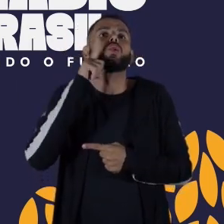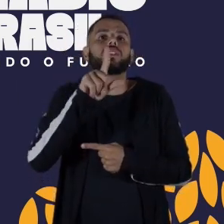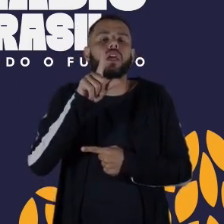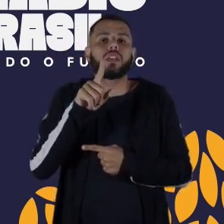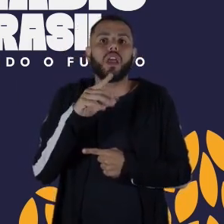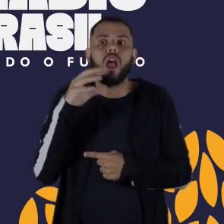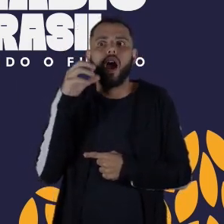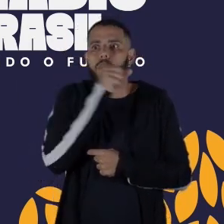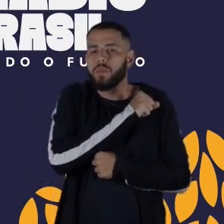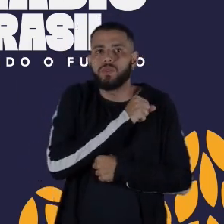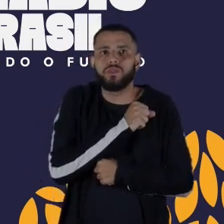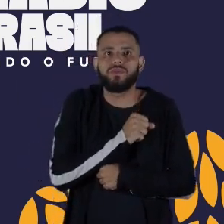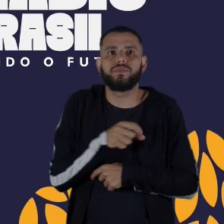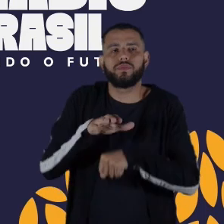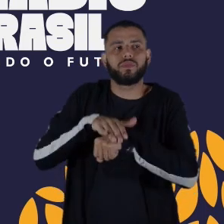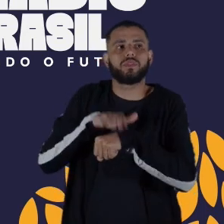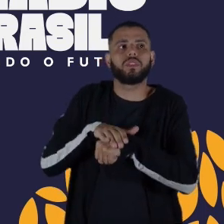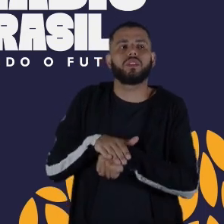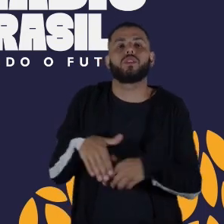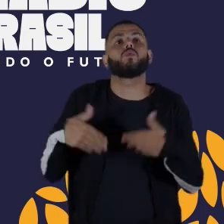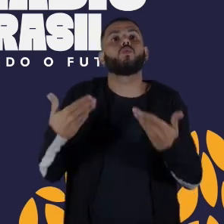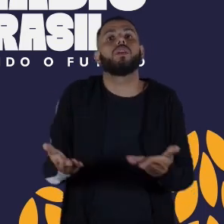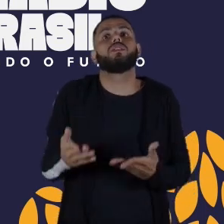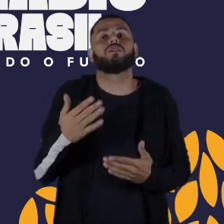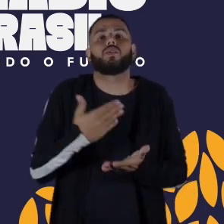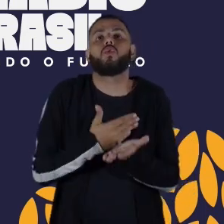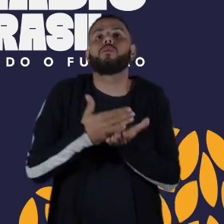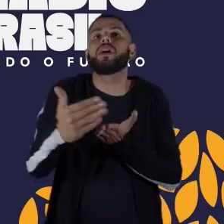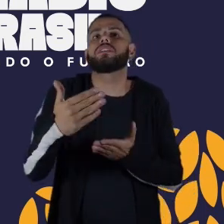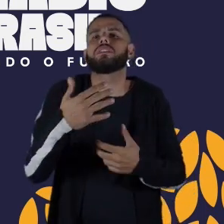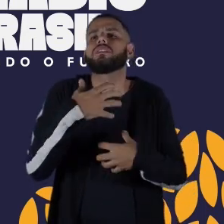quando eles começam a ter sintomas